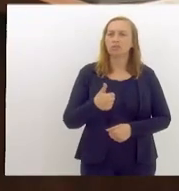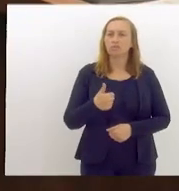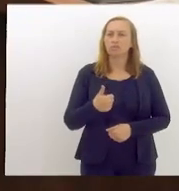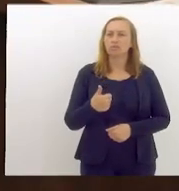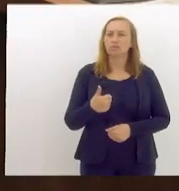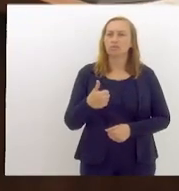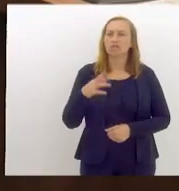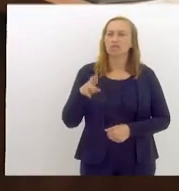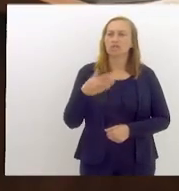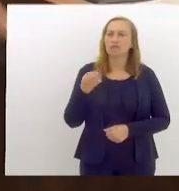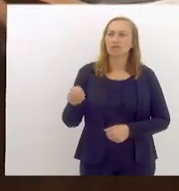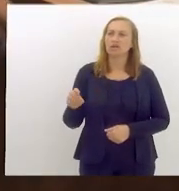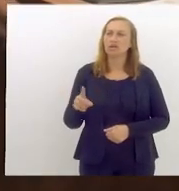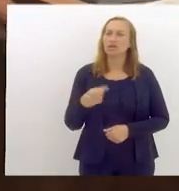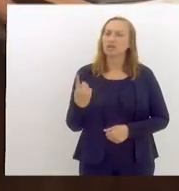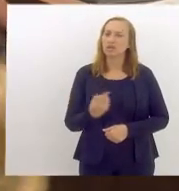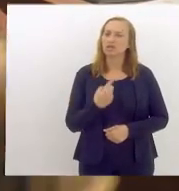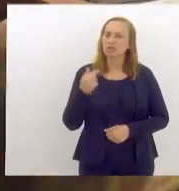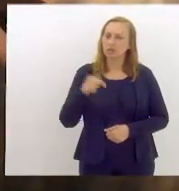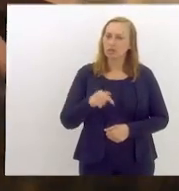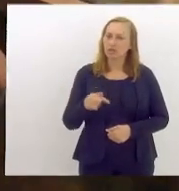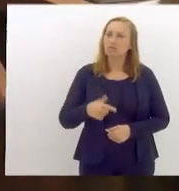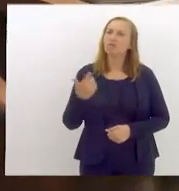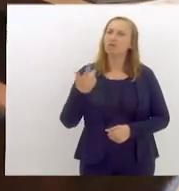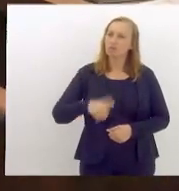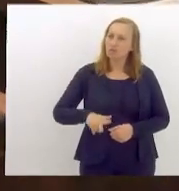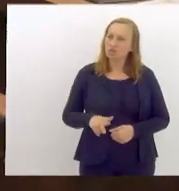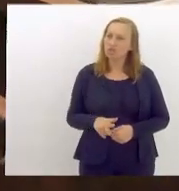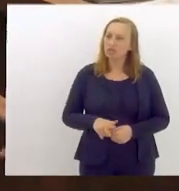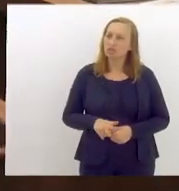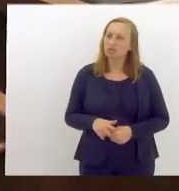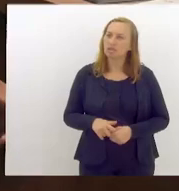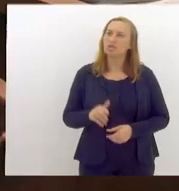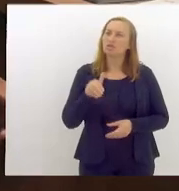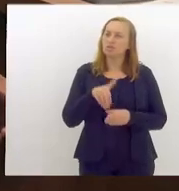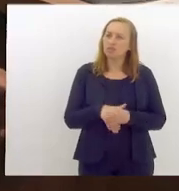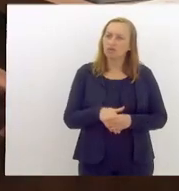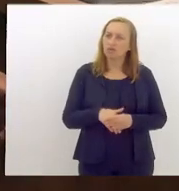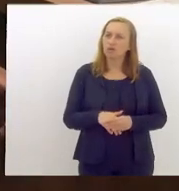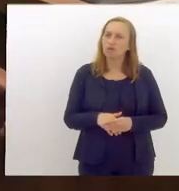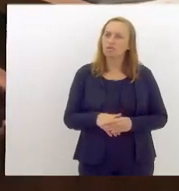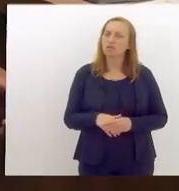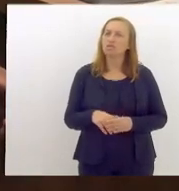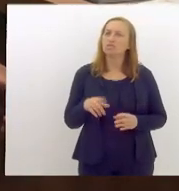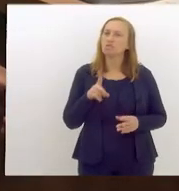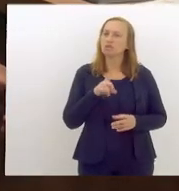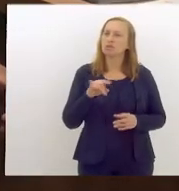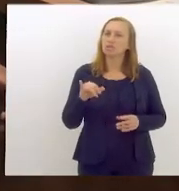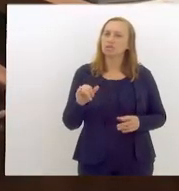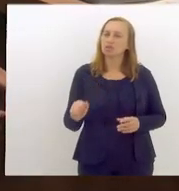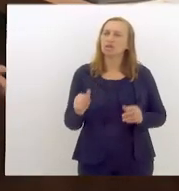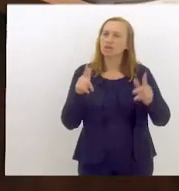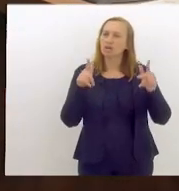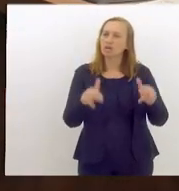e que a gente acredito vou repetir Vote no mesmo dia